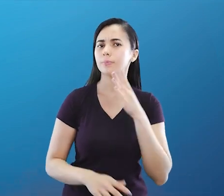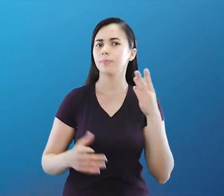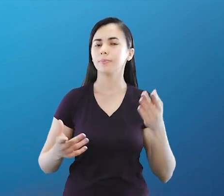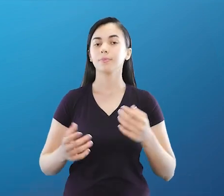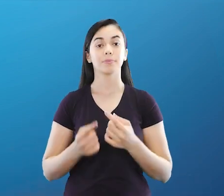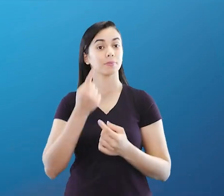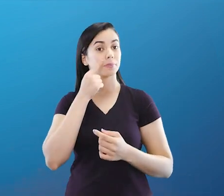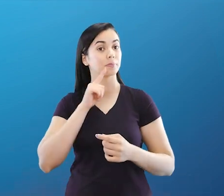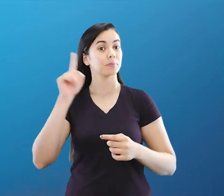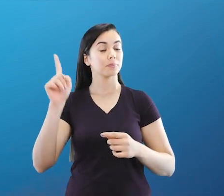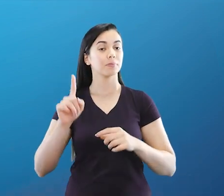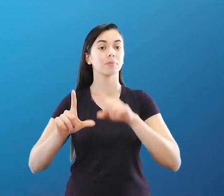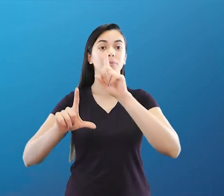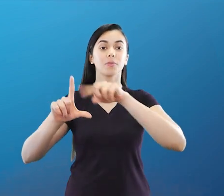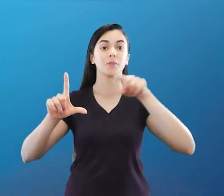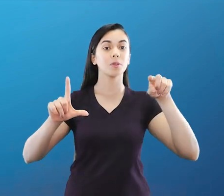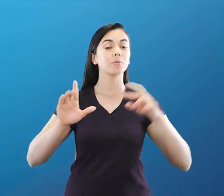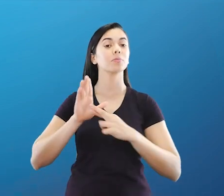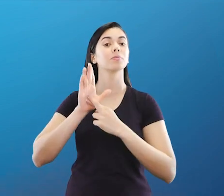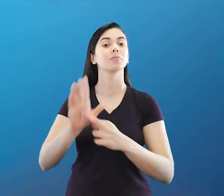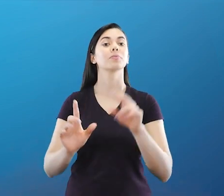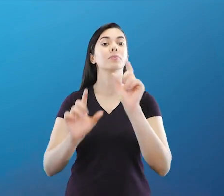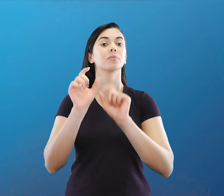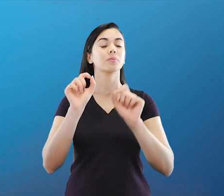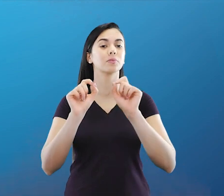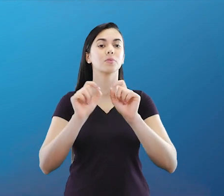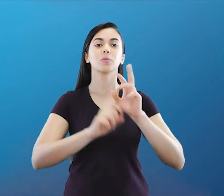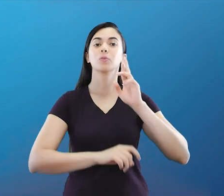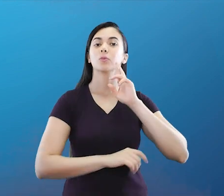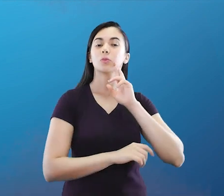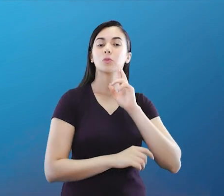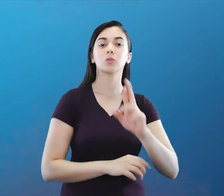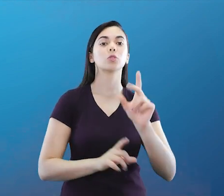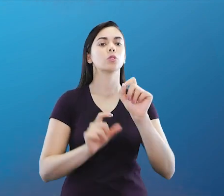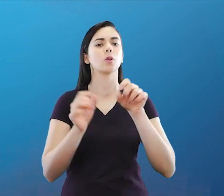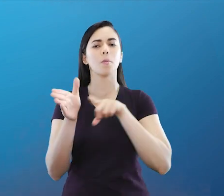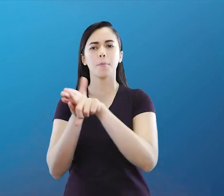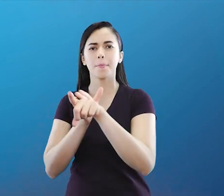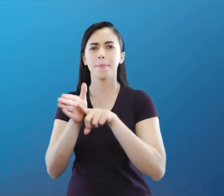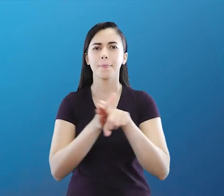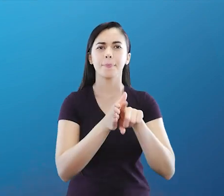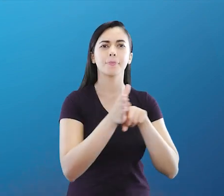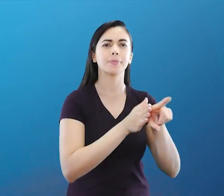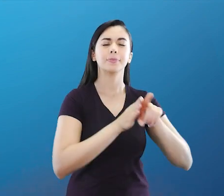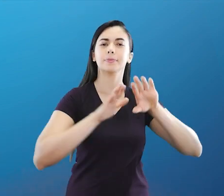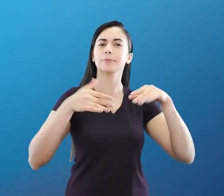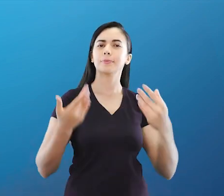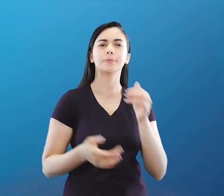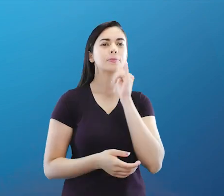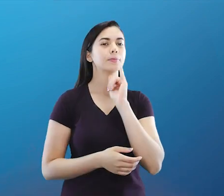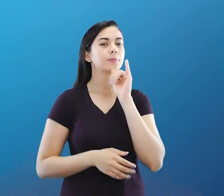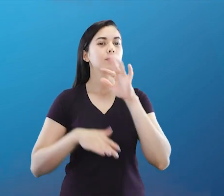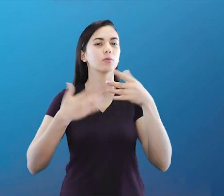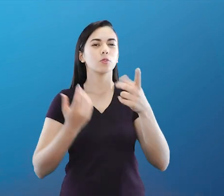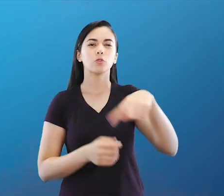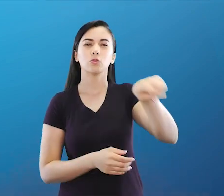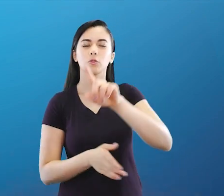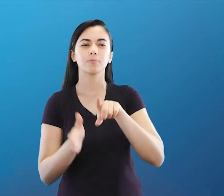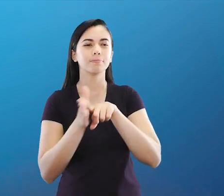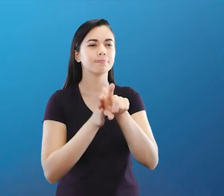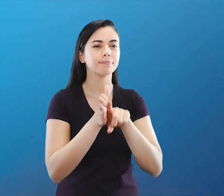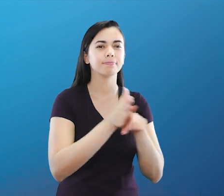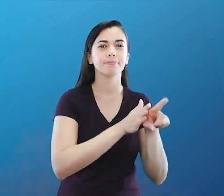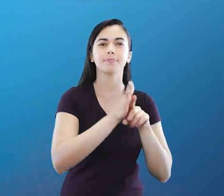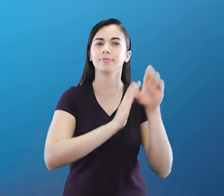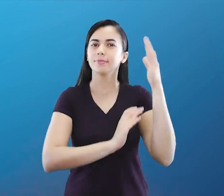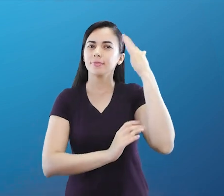só. Os gráficos, eles representam resultados de pesquisas. Então, quando você quer pesquisar, quer